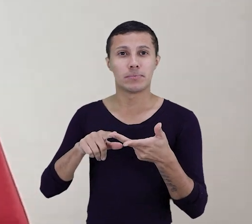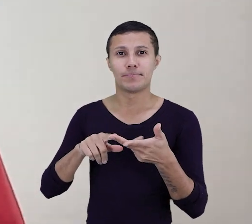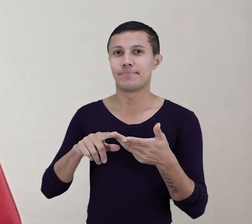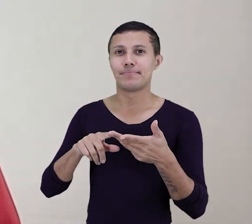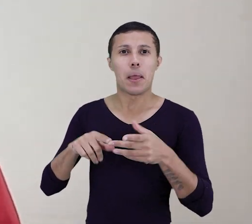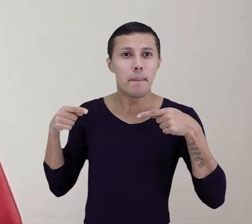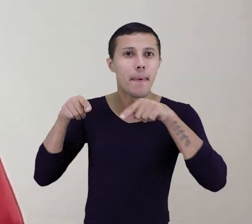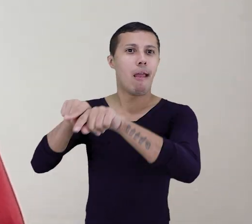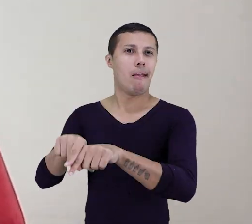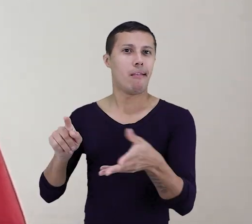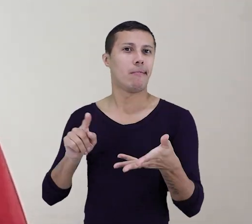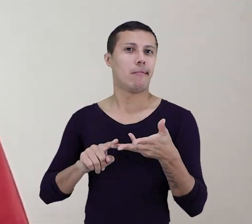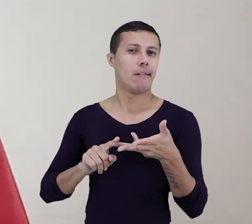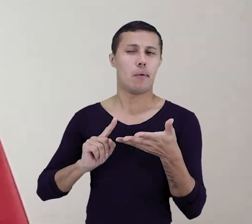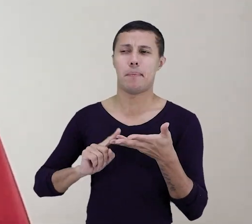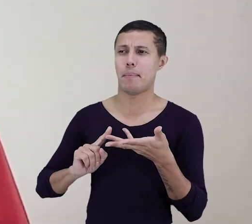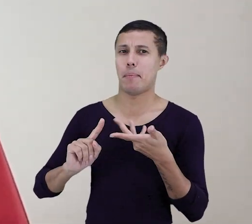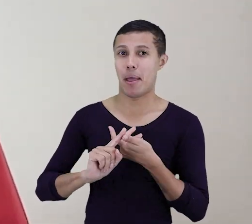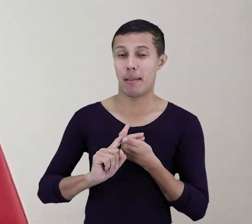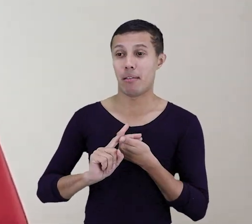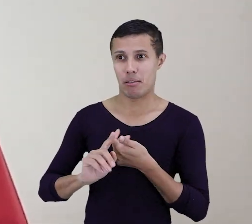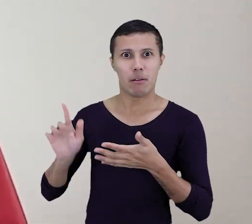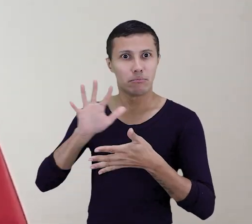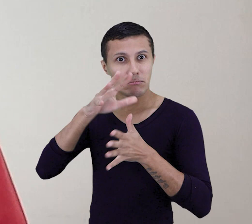nossos parceiros. Então, isso tudo